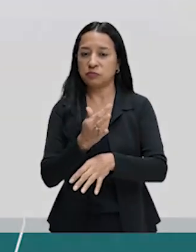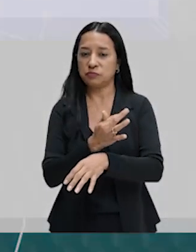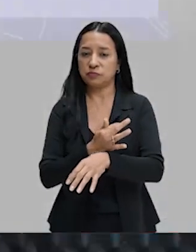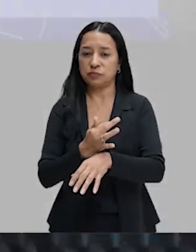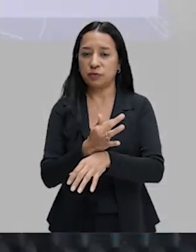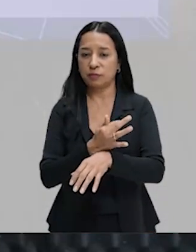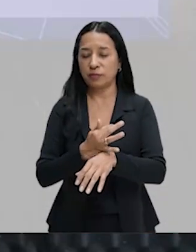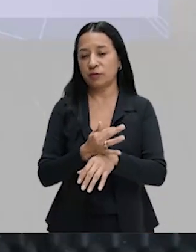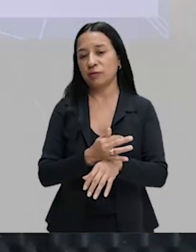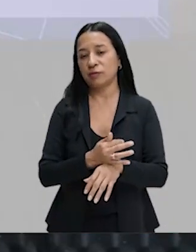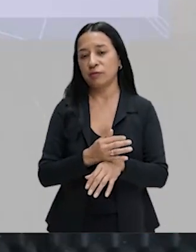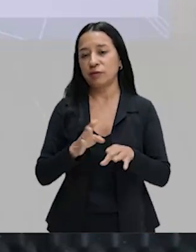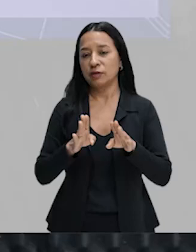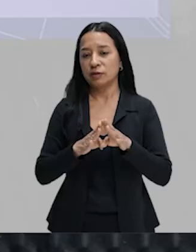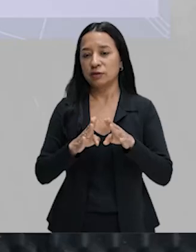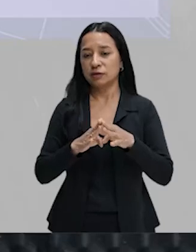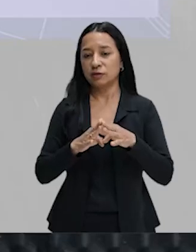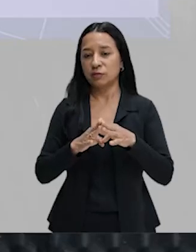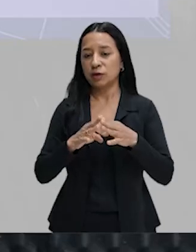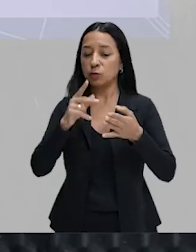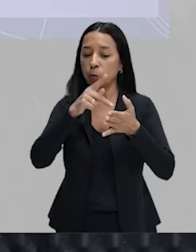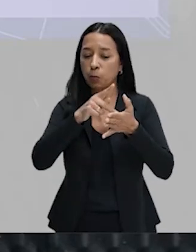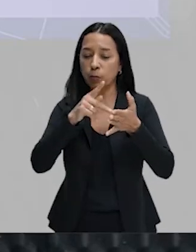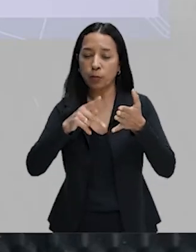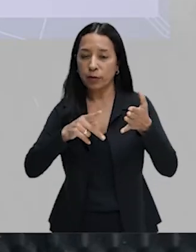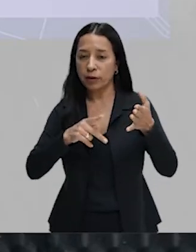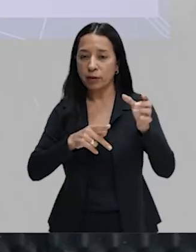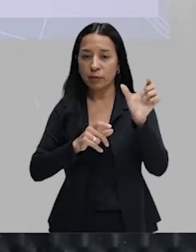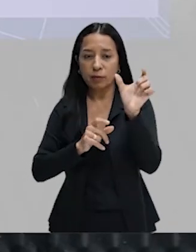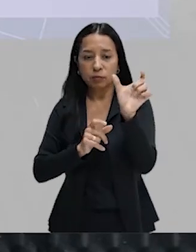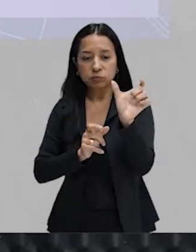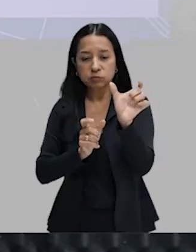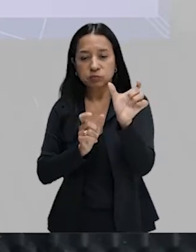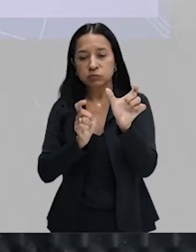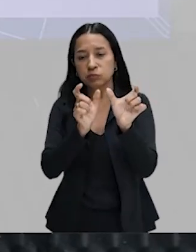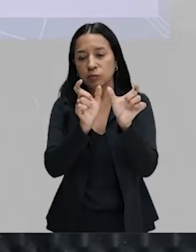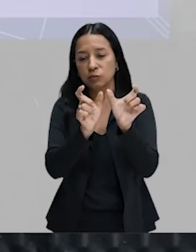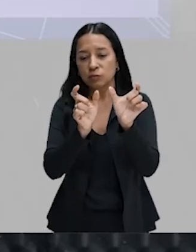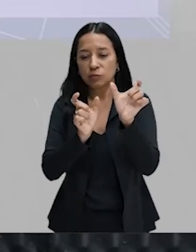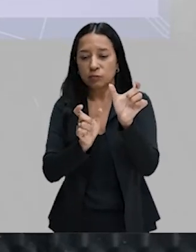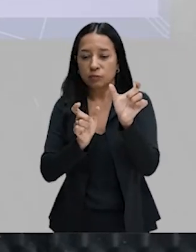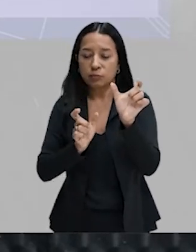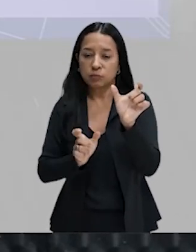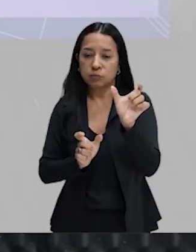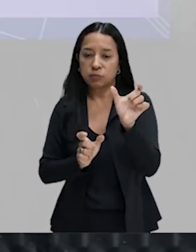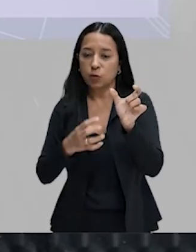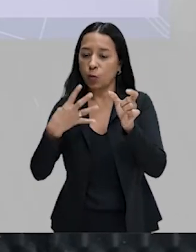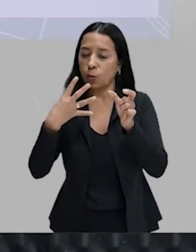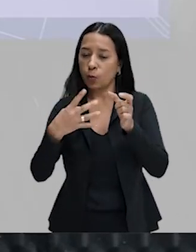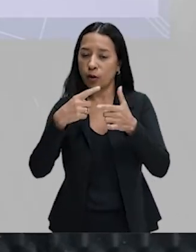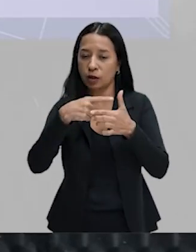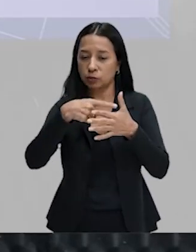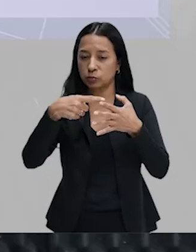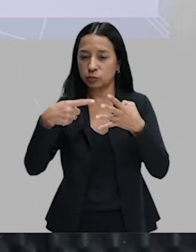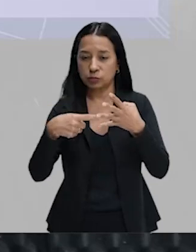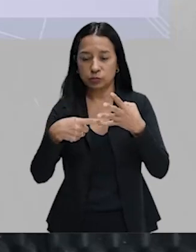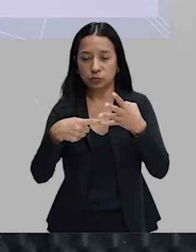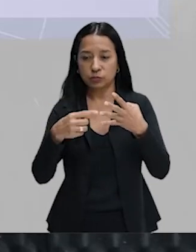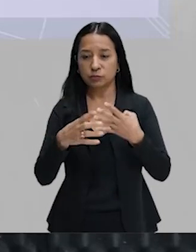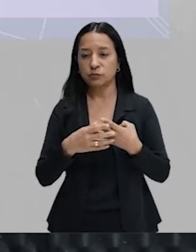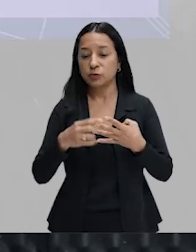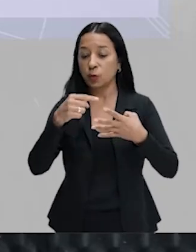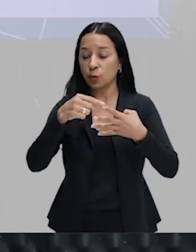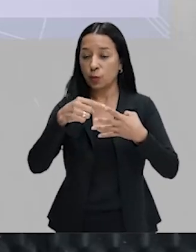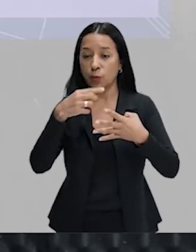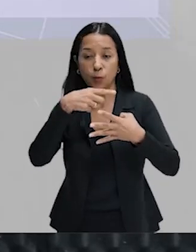Aquele poema composto de 4 estrofes, sendo 2 com 4 versos, o quarteto, e